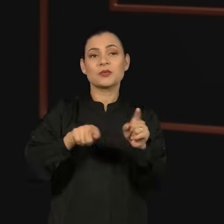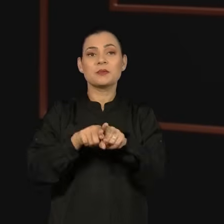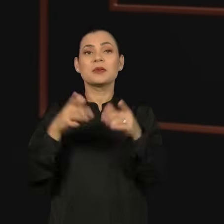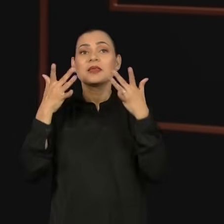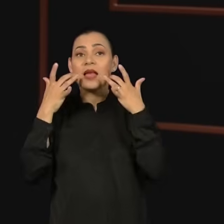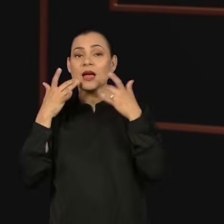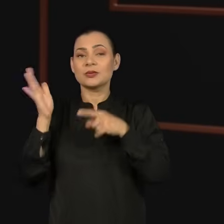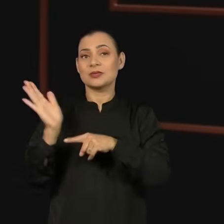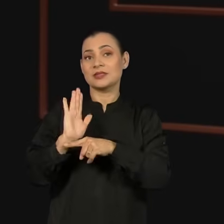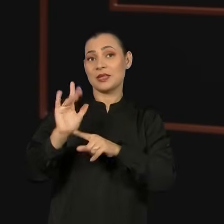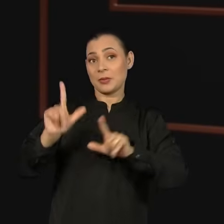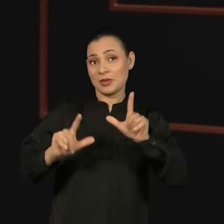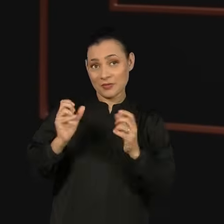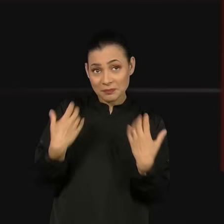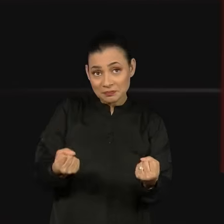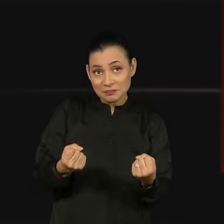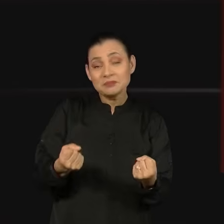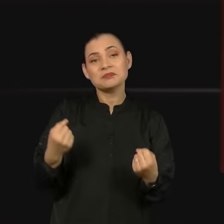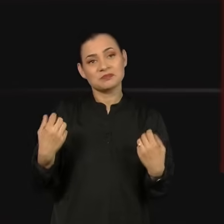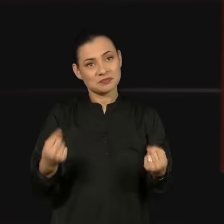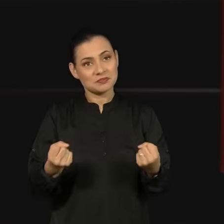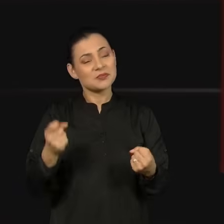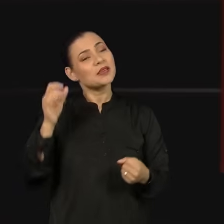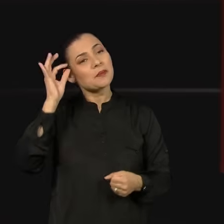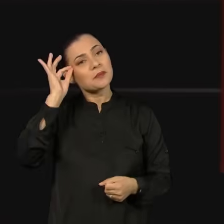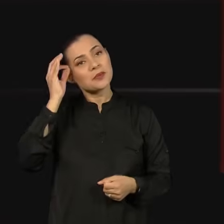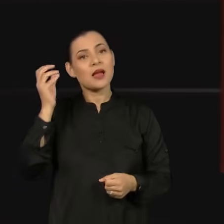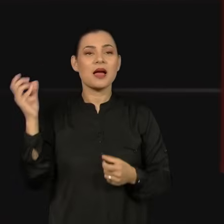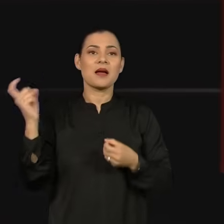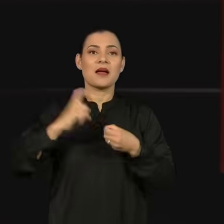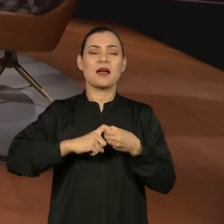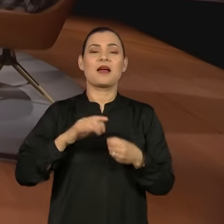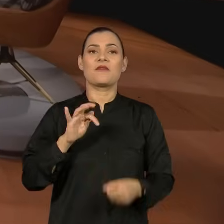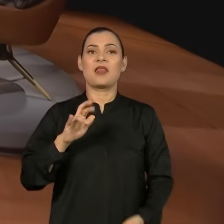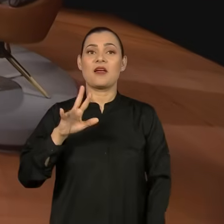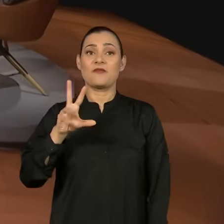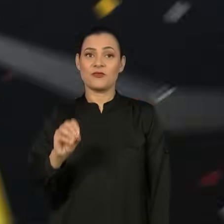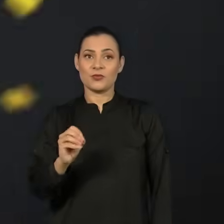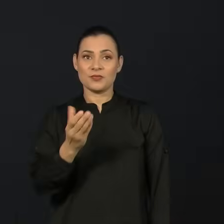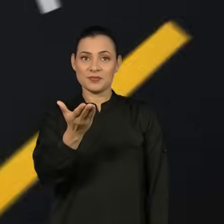cinema e TV, pode ser? Claro. Voltamos já com Flávio de Souza.